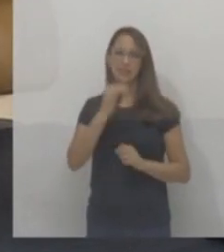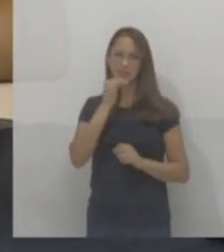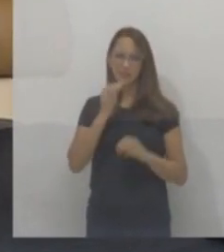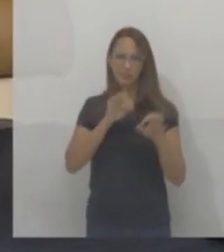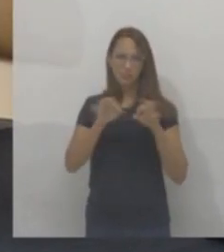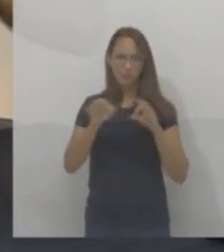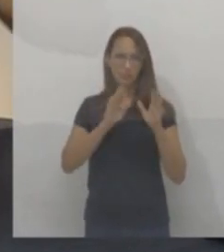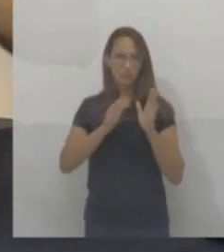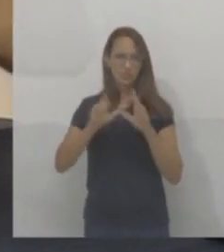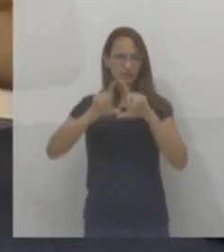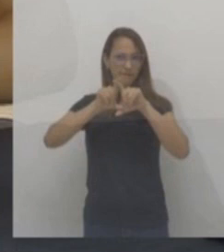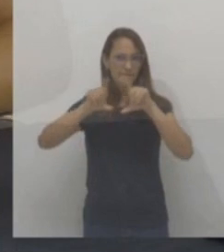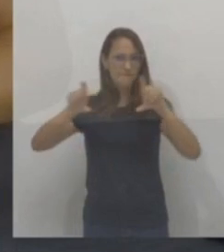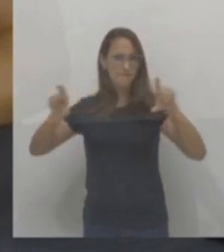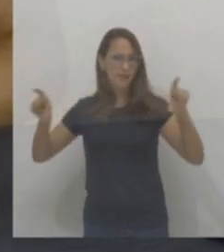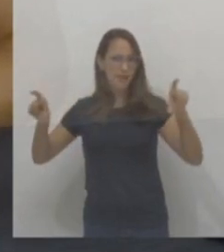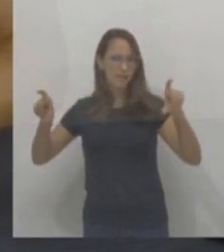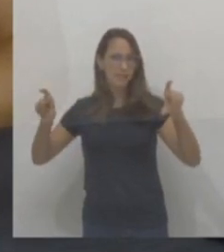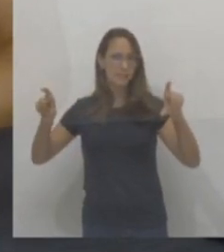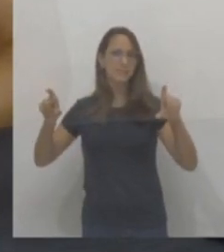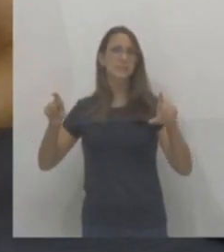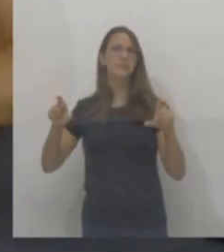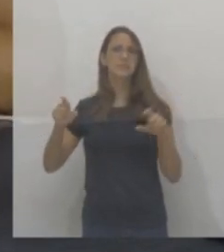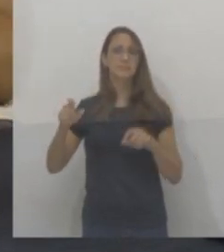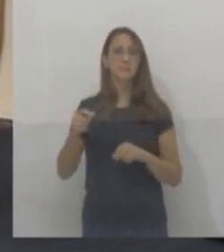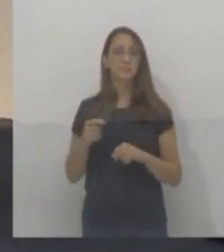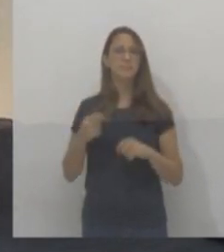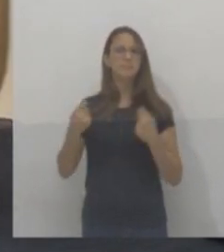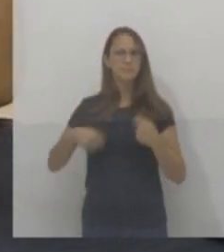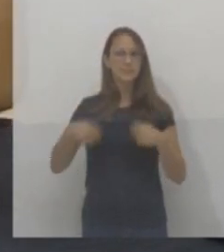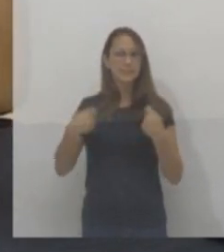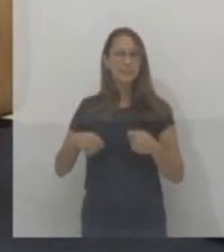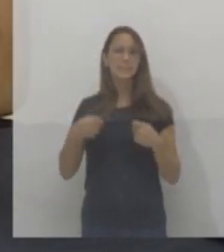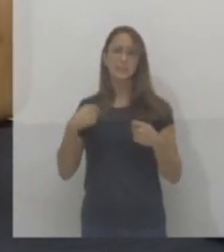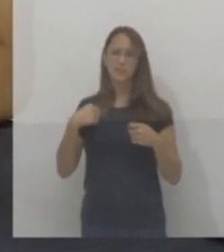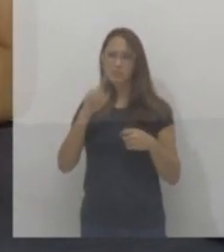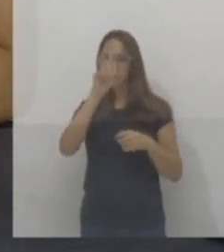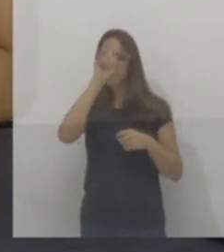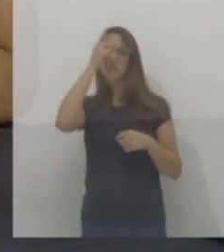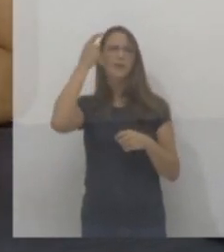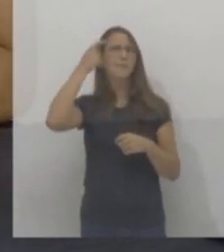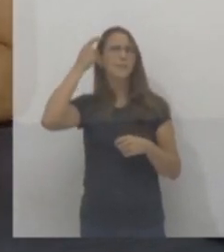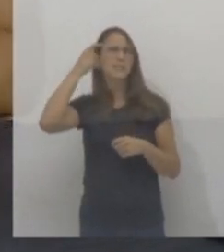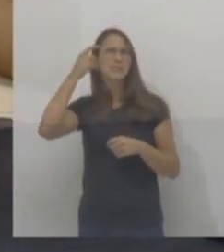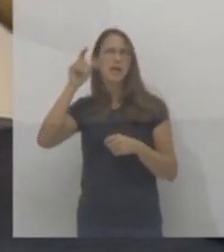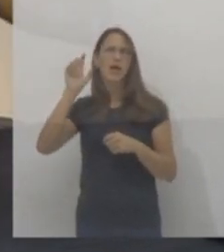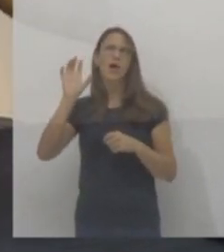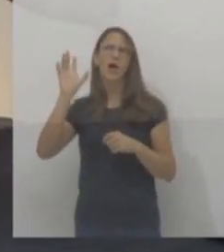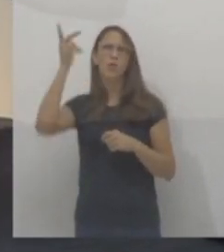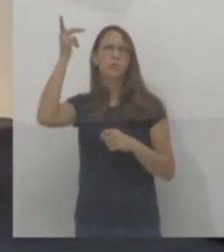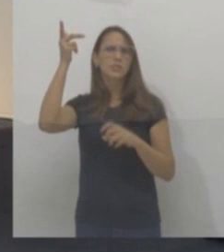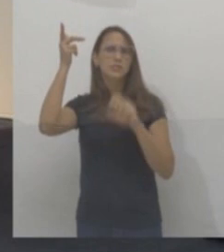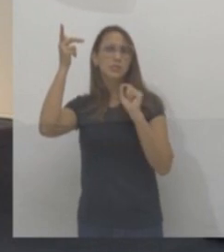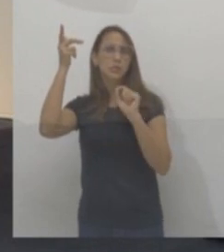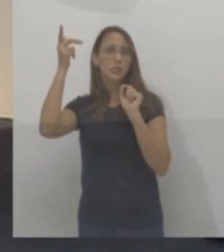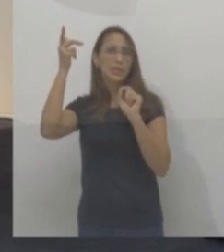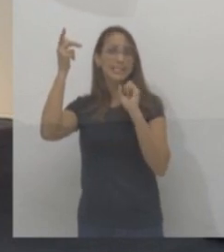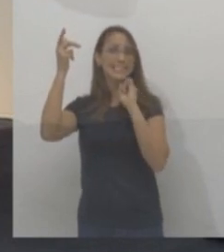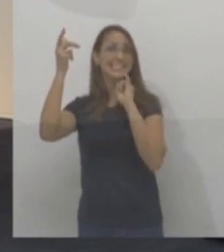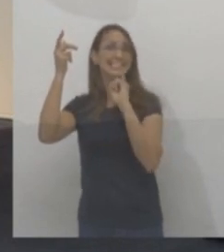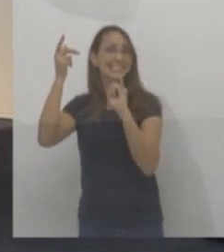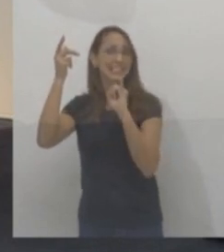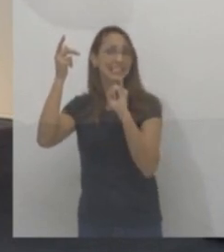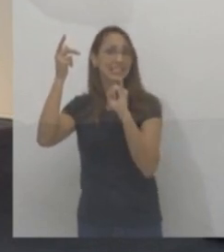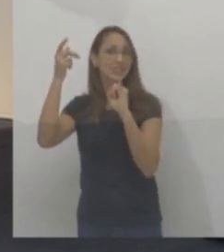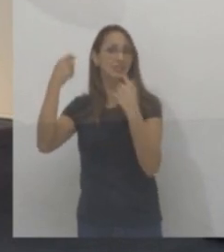frase da first conditional em inglês, eu preciso criar a condição. E essa condição, ela é criada com uma palavrinha. Presta atenção agora, macetão do